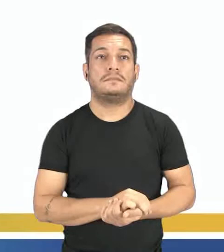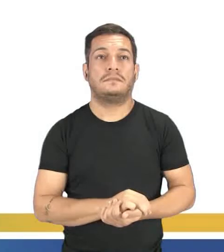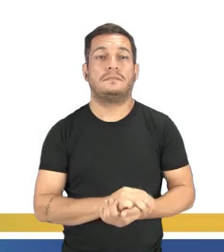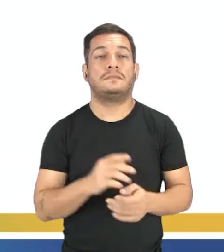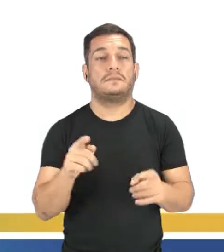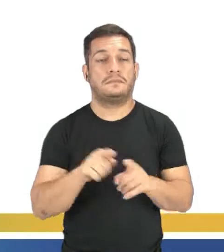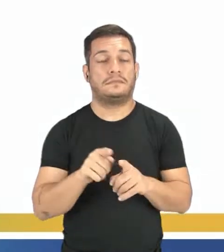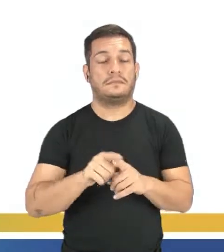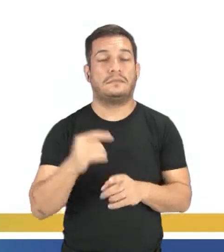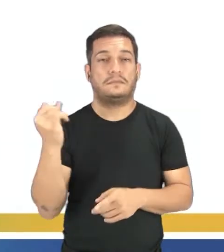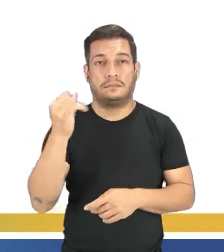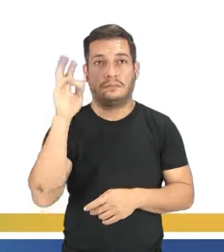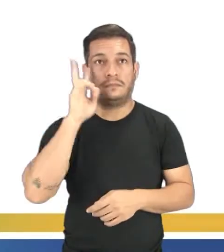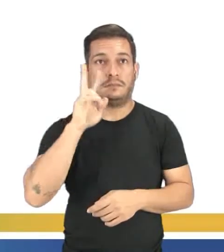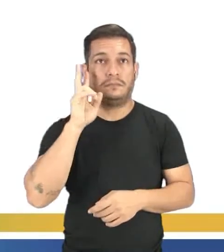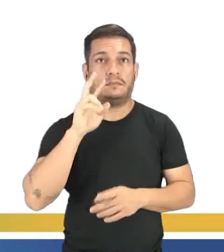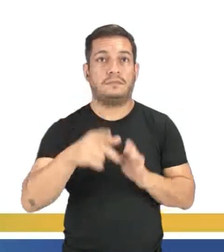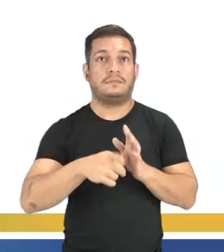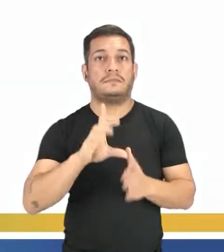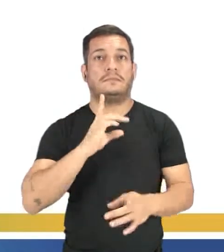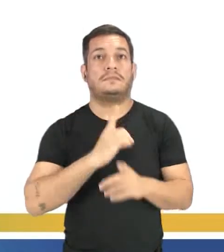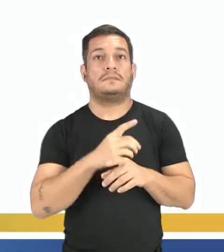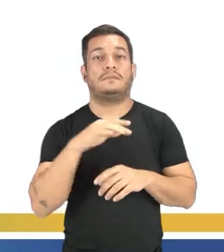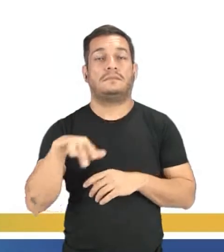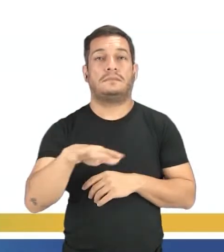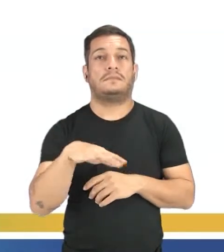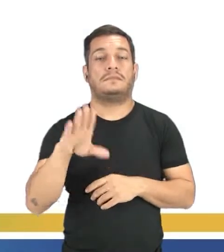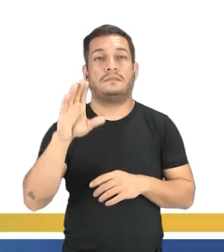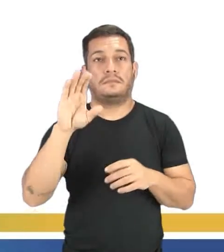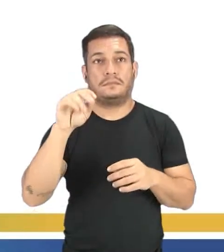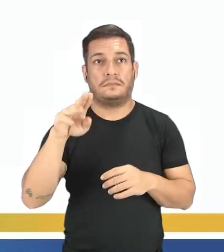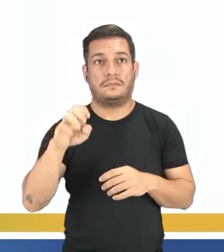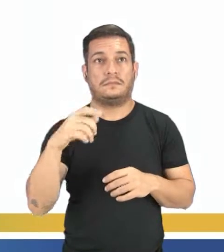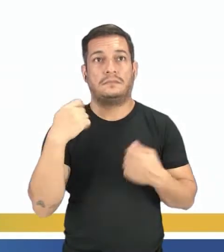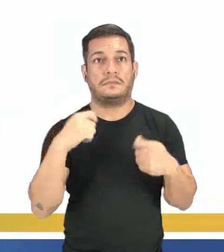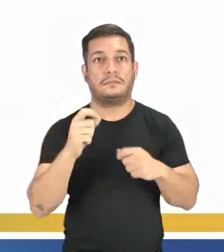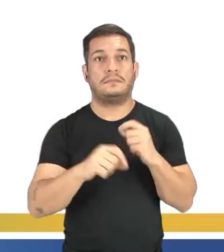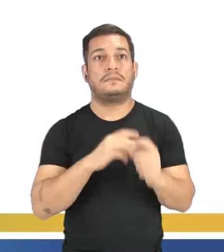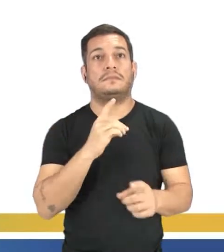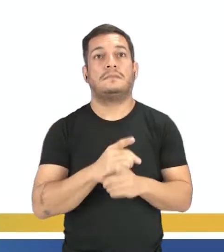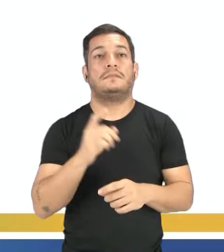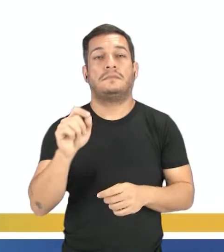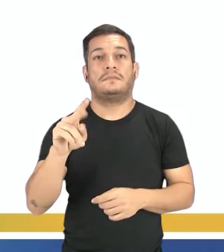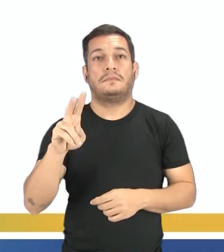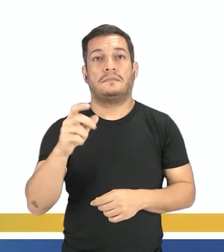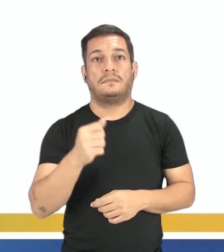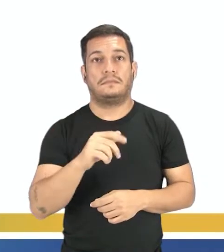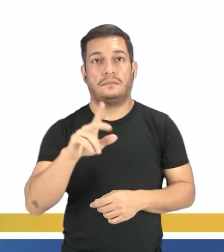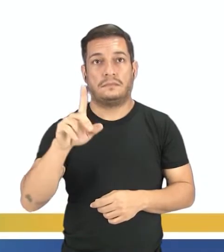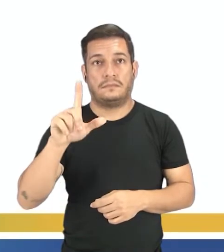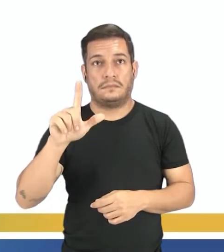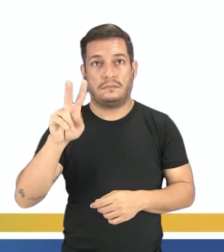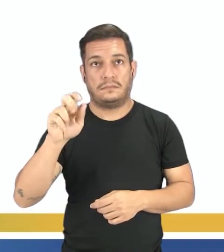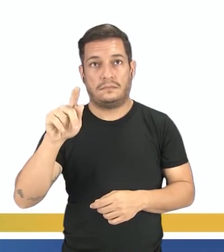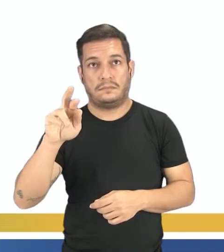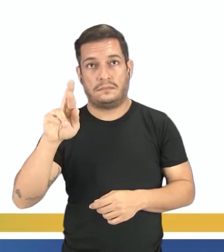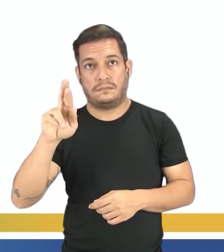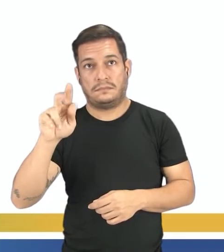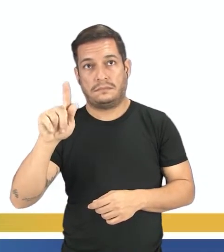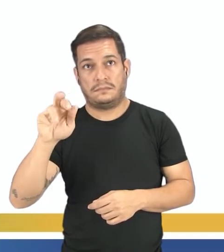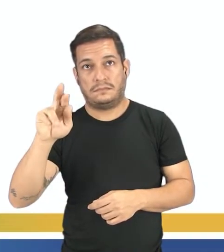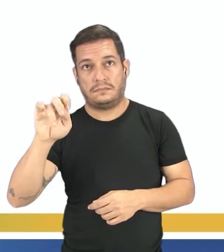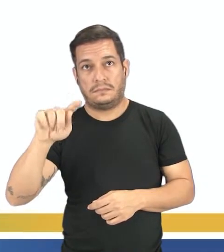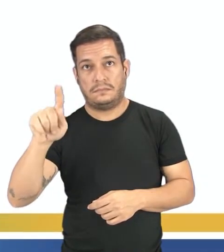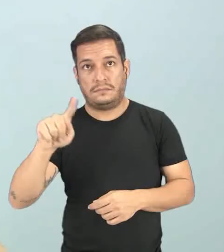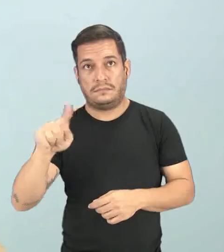Vale lembrar que antes de encontrarmos as áreas do cone, devemos encontrar o valor da geratriz, né? E a